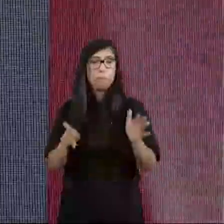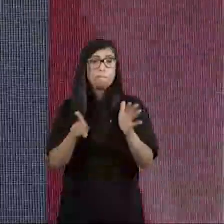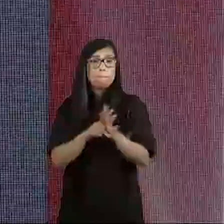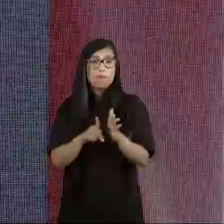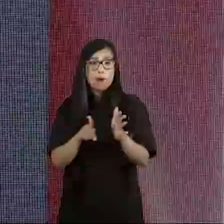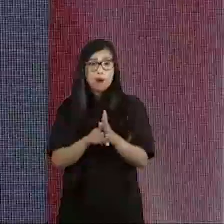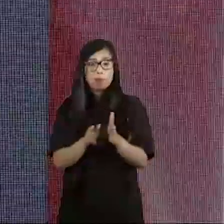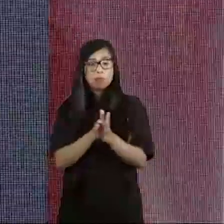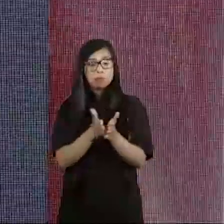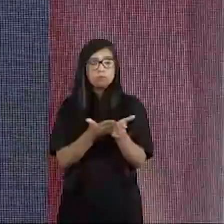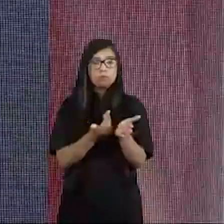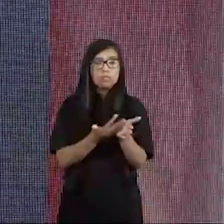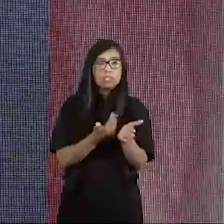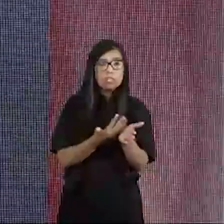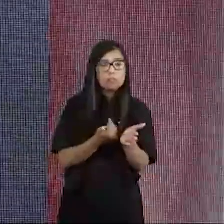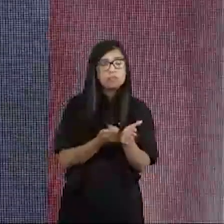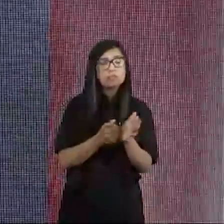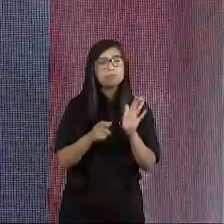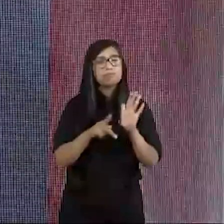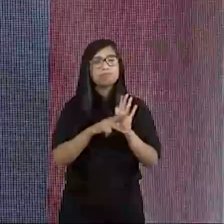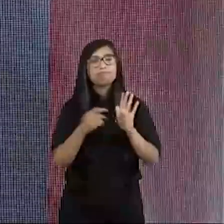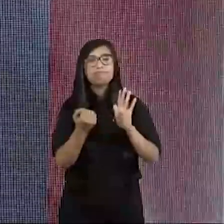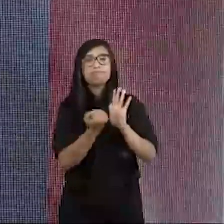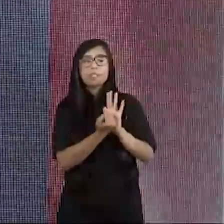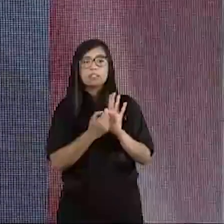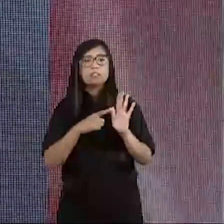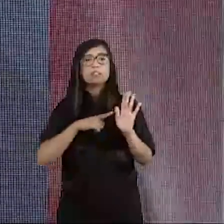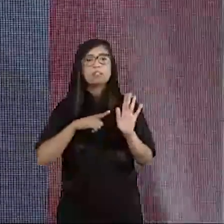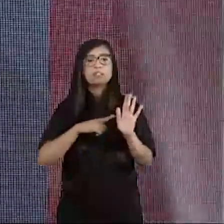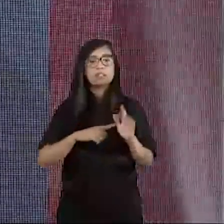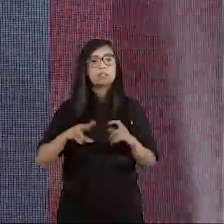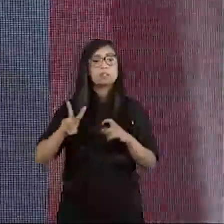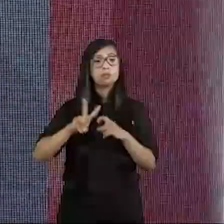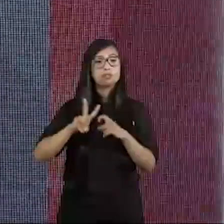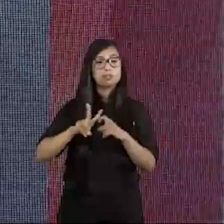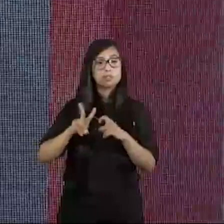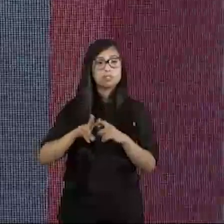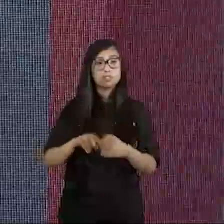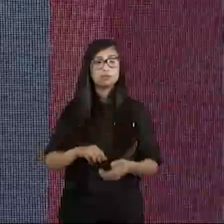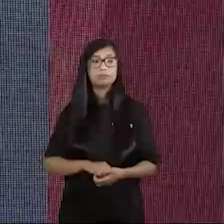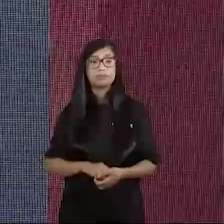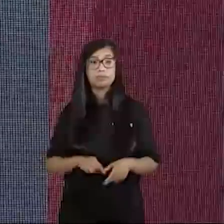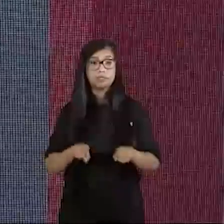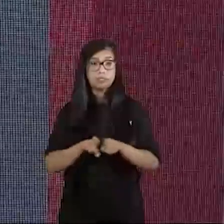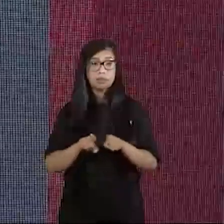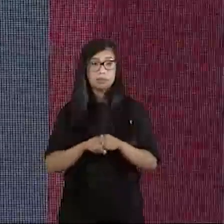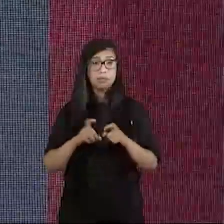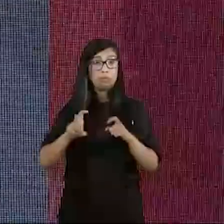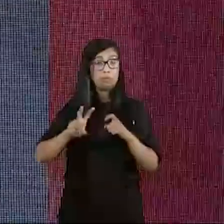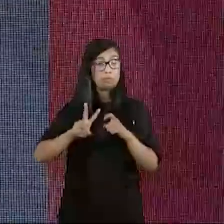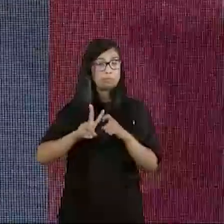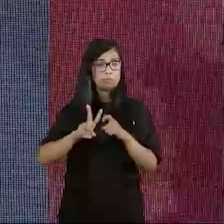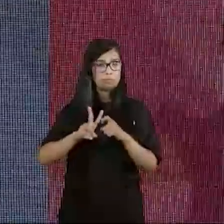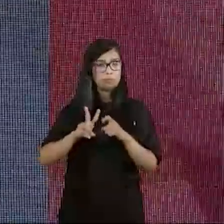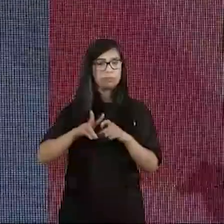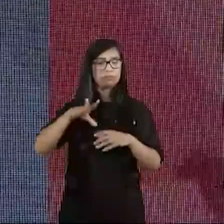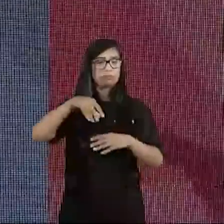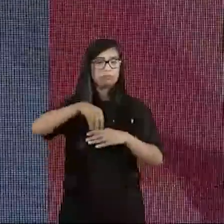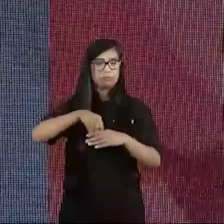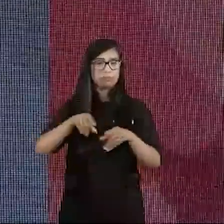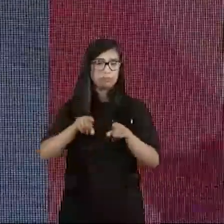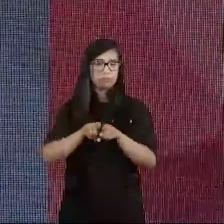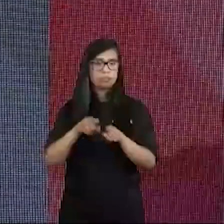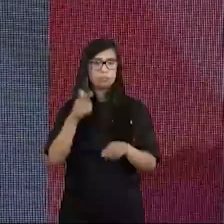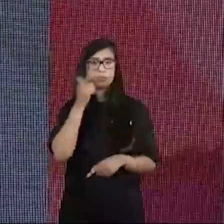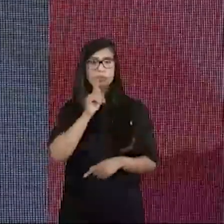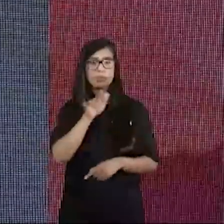Medicina Felina Essencial e do Tratado de Medicina Externa. Além disso, é proprietária e responsável pelo serviço